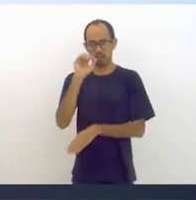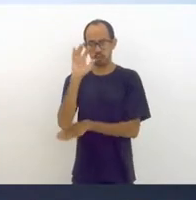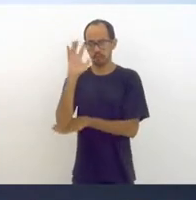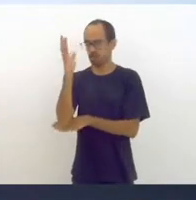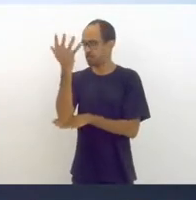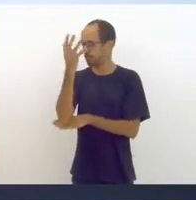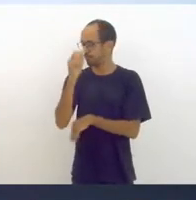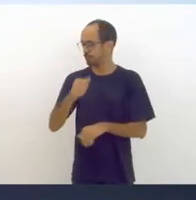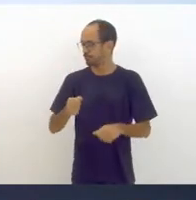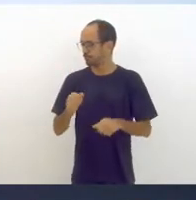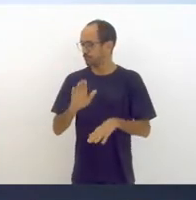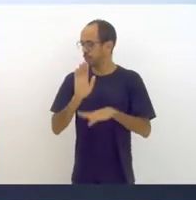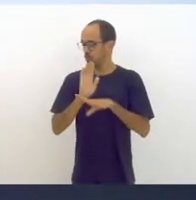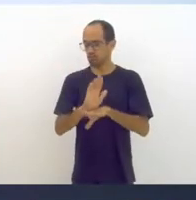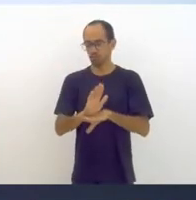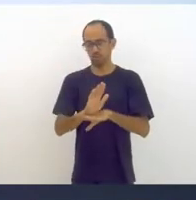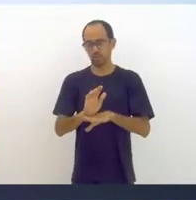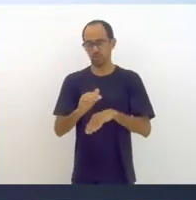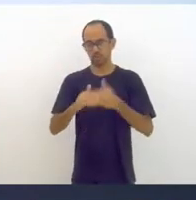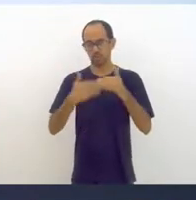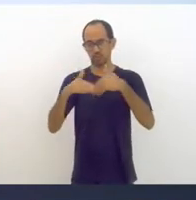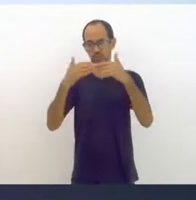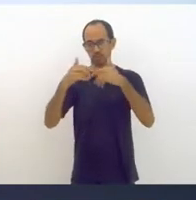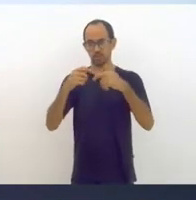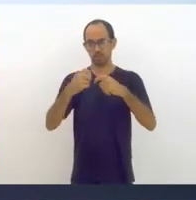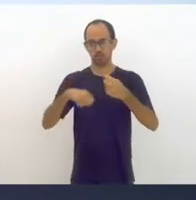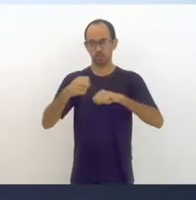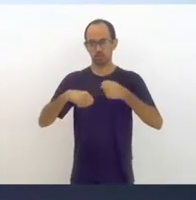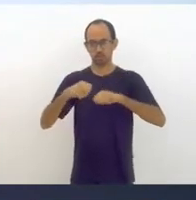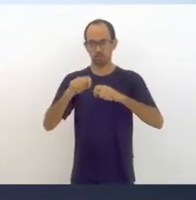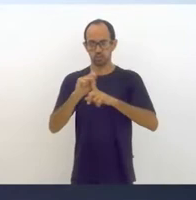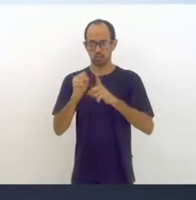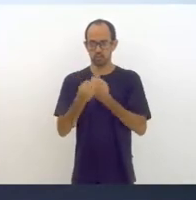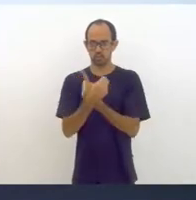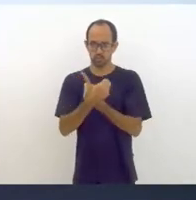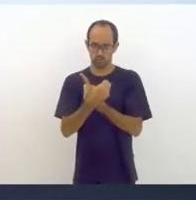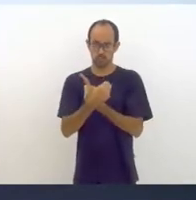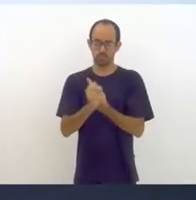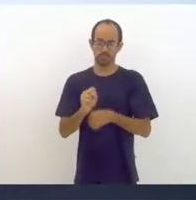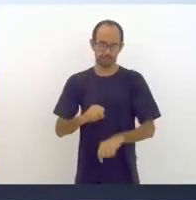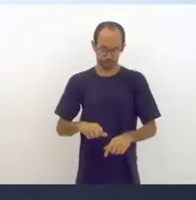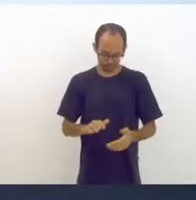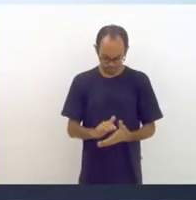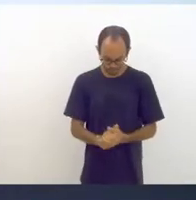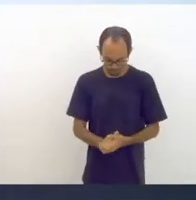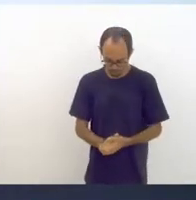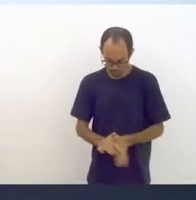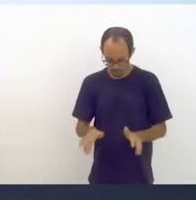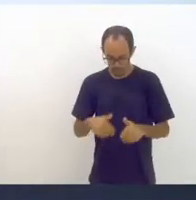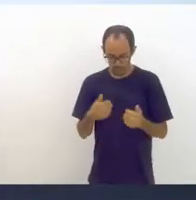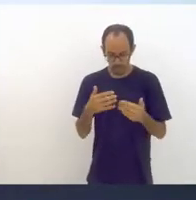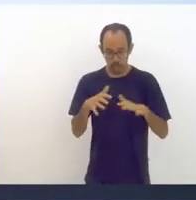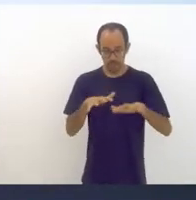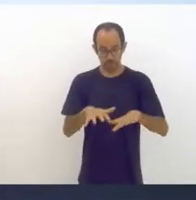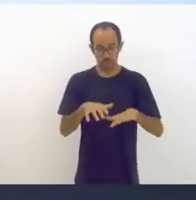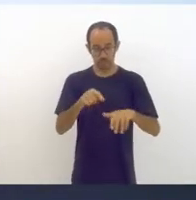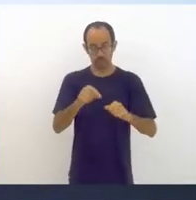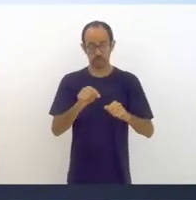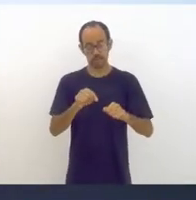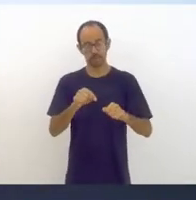com o desenvolvimento social, ambiental e econômico pleno. Nesse sentido, o cluster automotivo